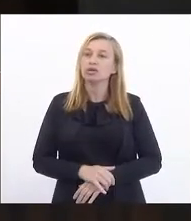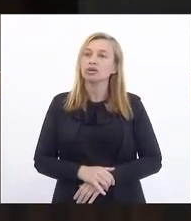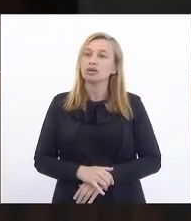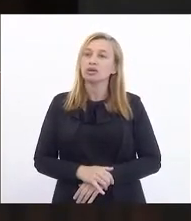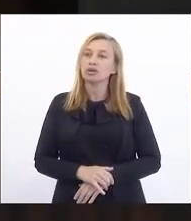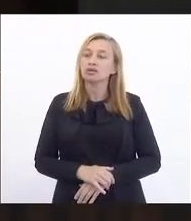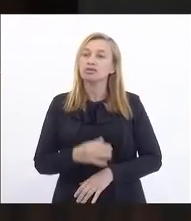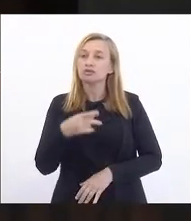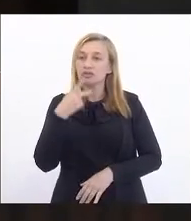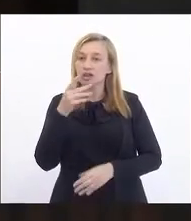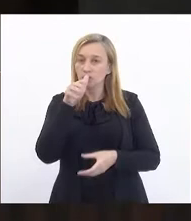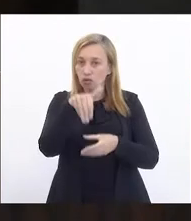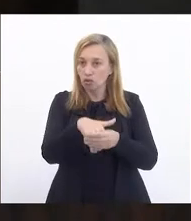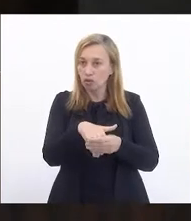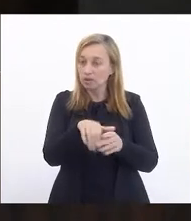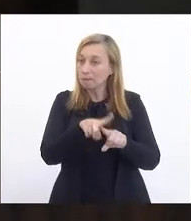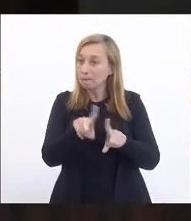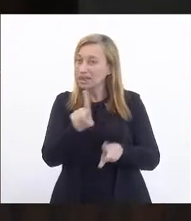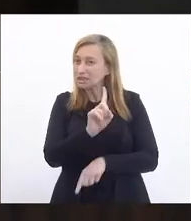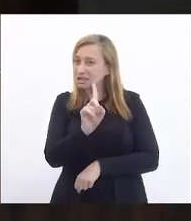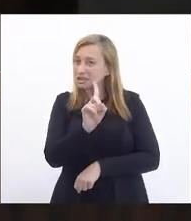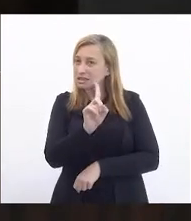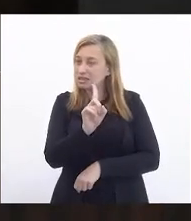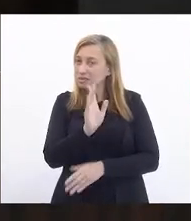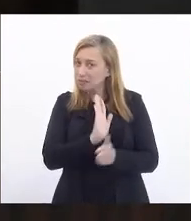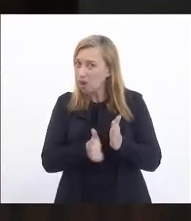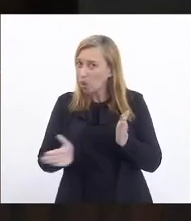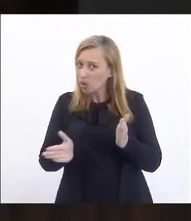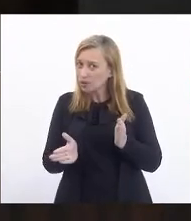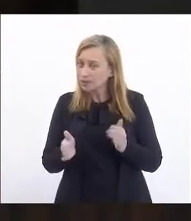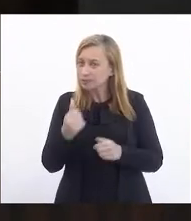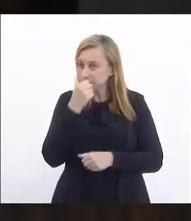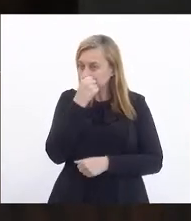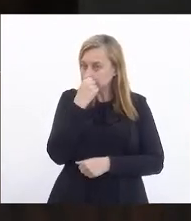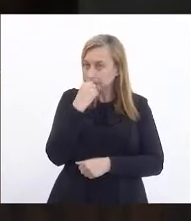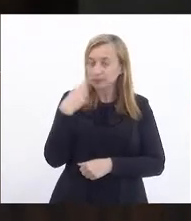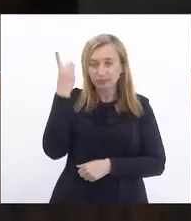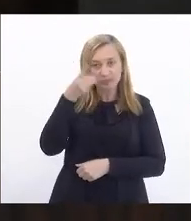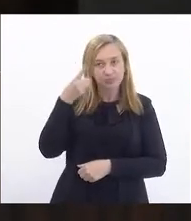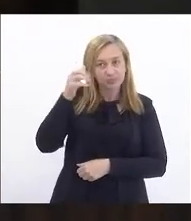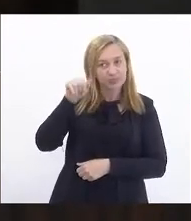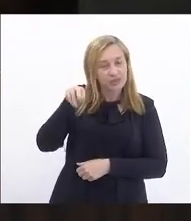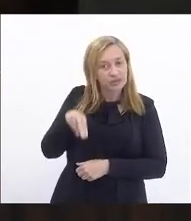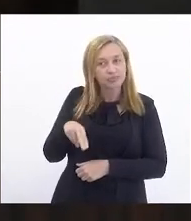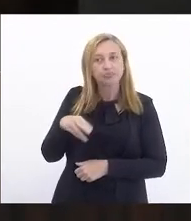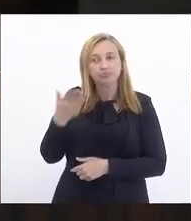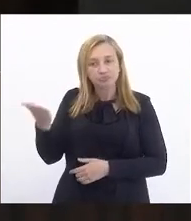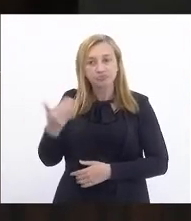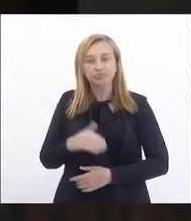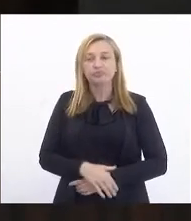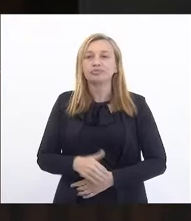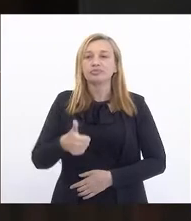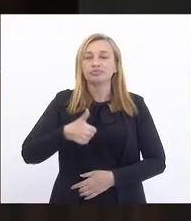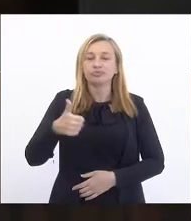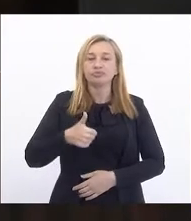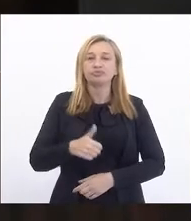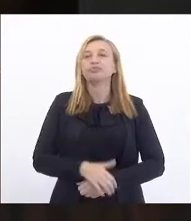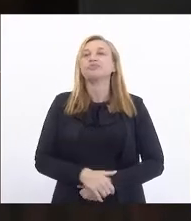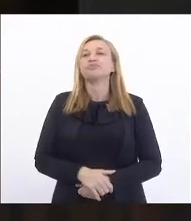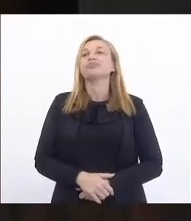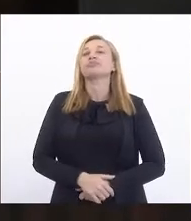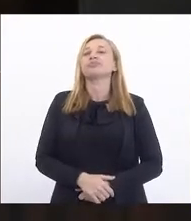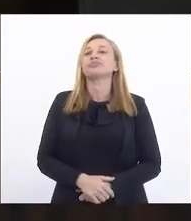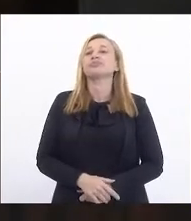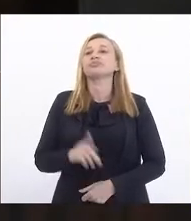declaração de voto mas é pela ordem então o deputado Anderson Moraes é pela ordem então vem primeiro o